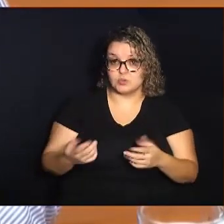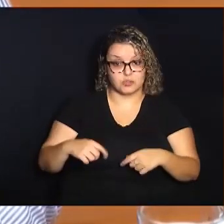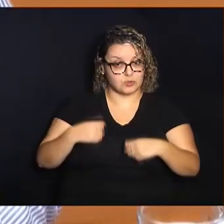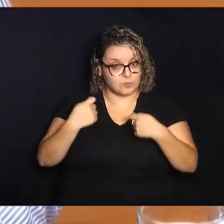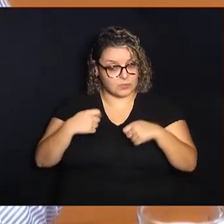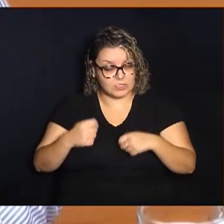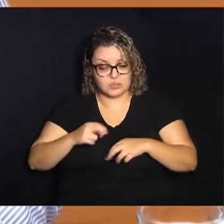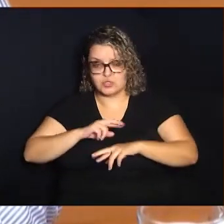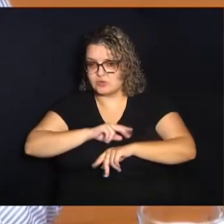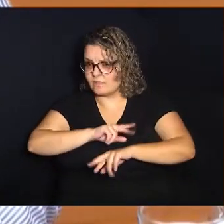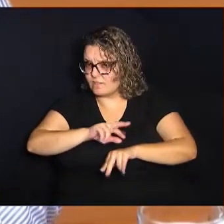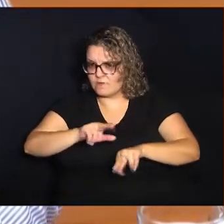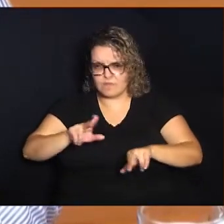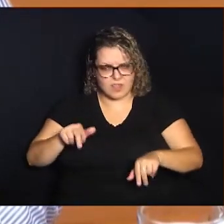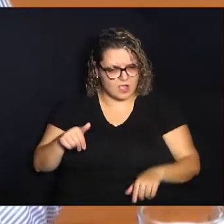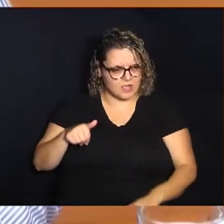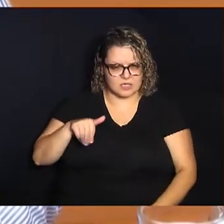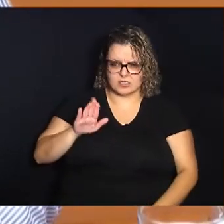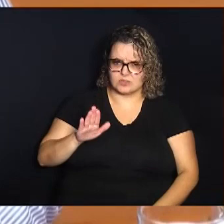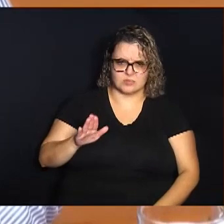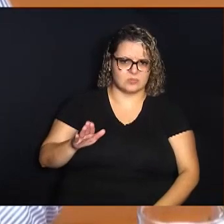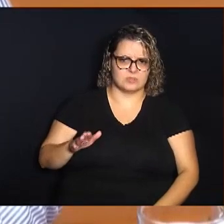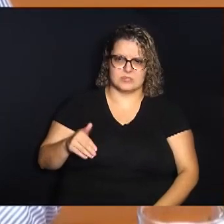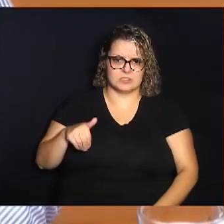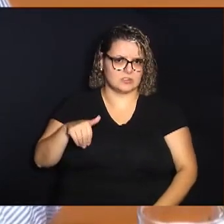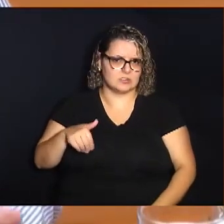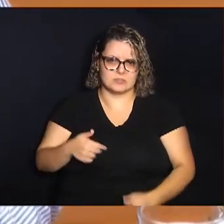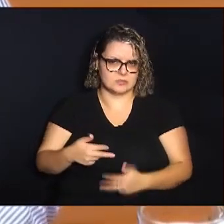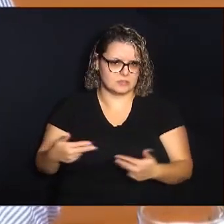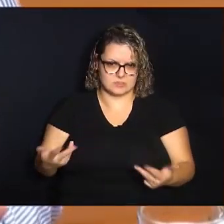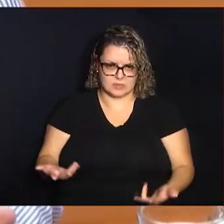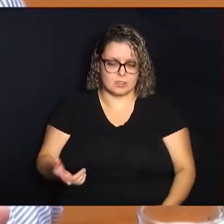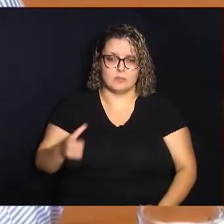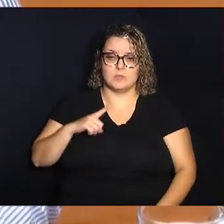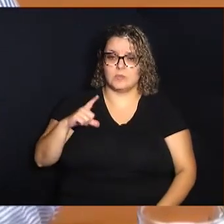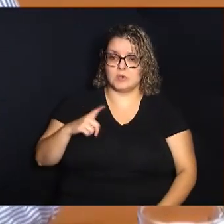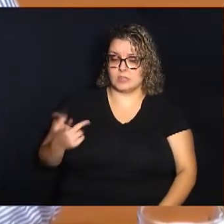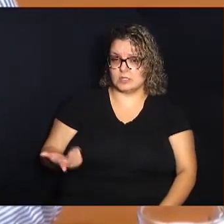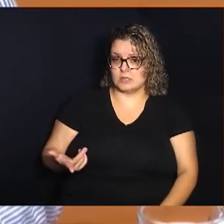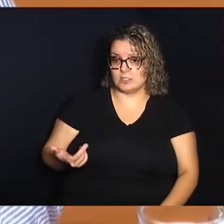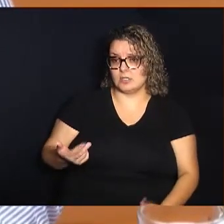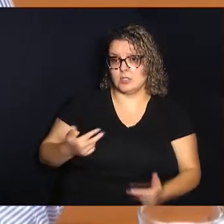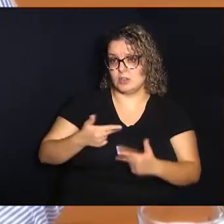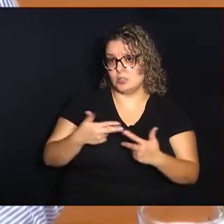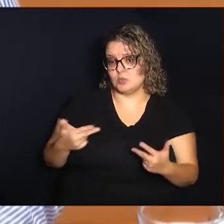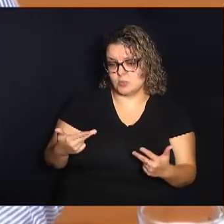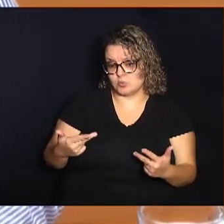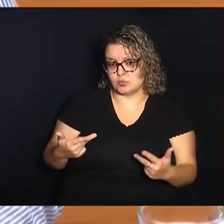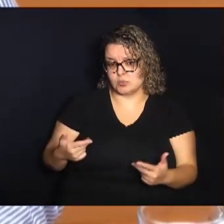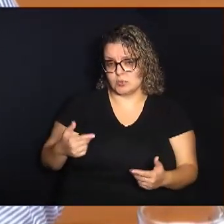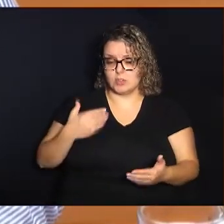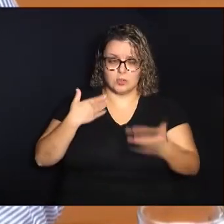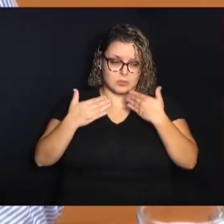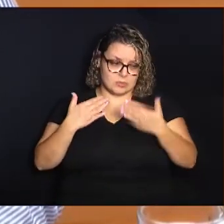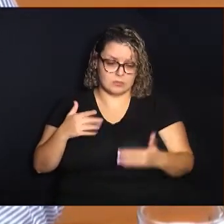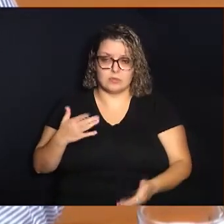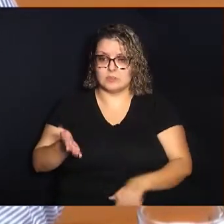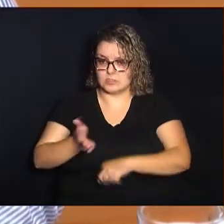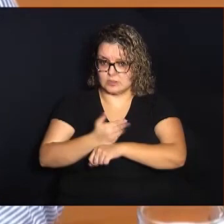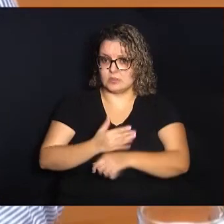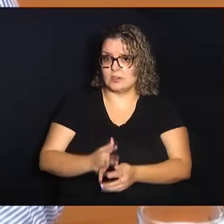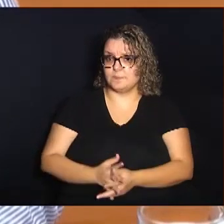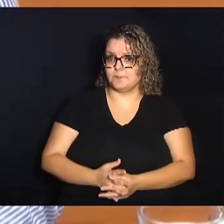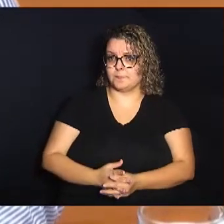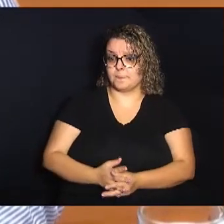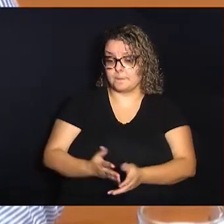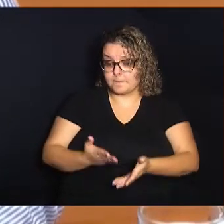de muito mais disso. Precisaríamos, na verdade, uma coisa que outro dia a gente estava comentando, é o